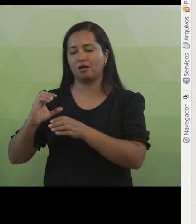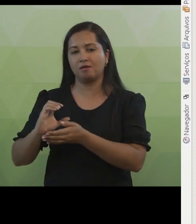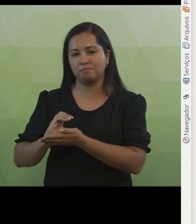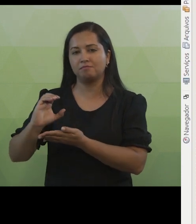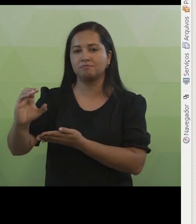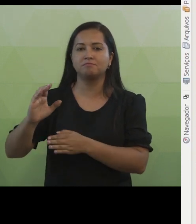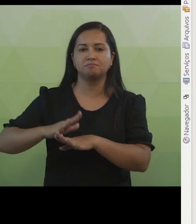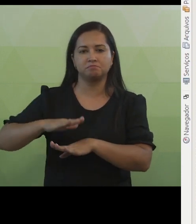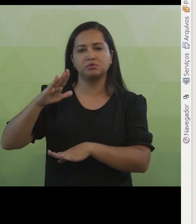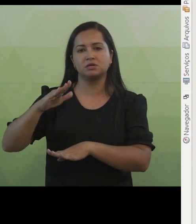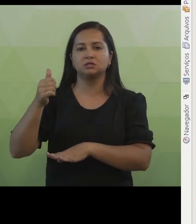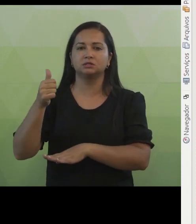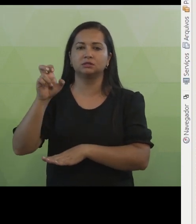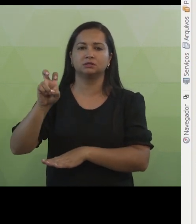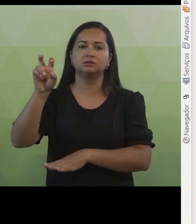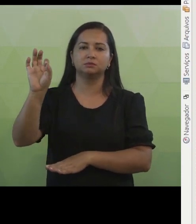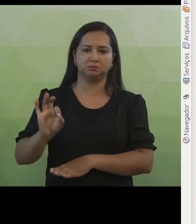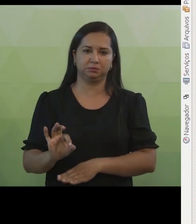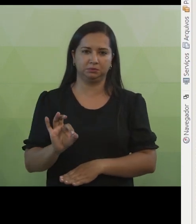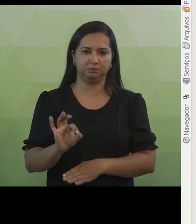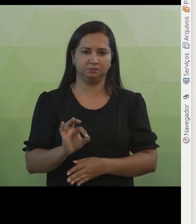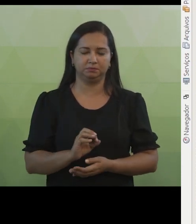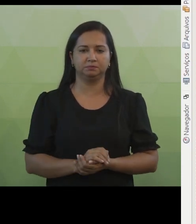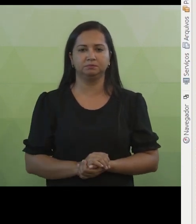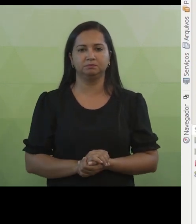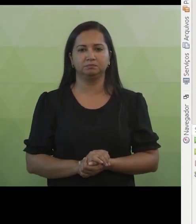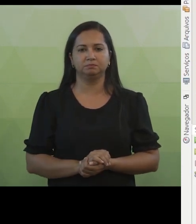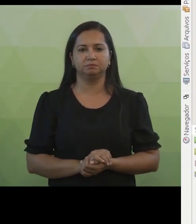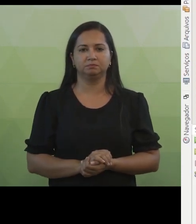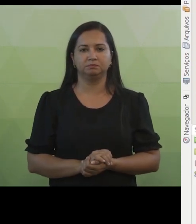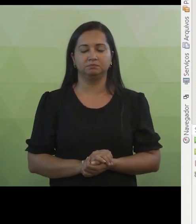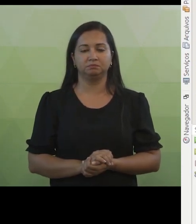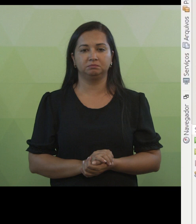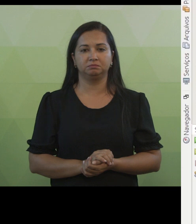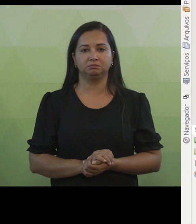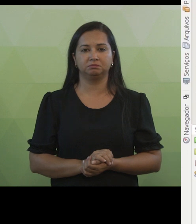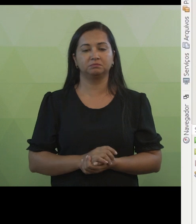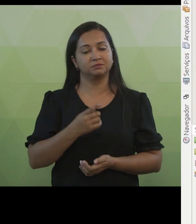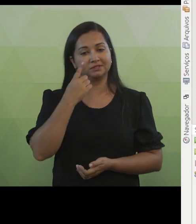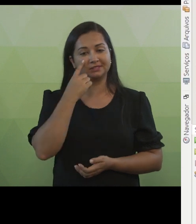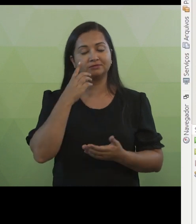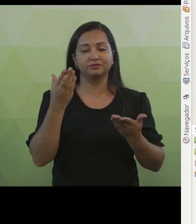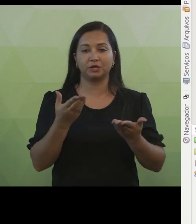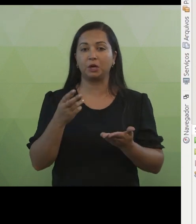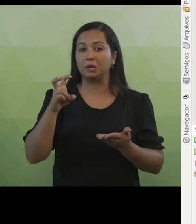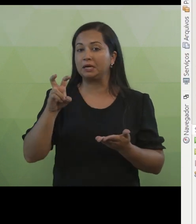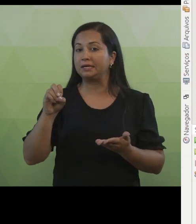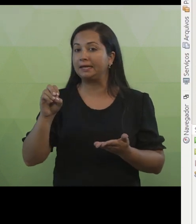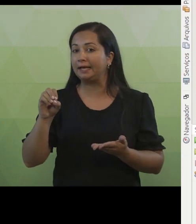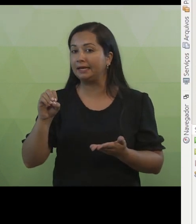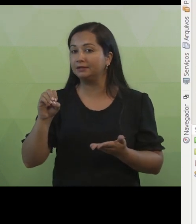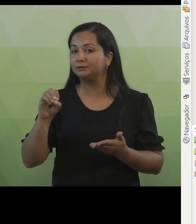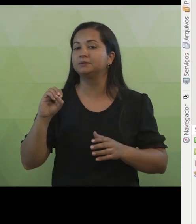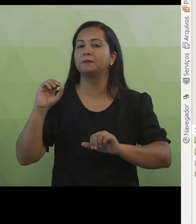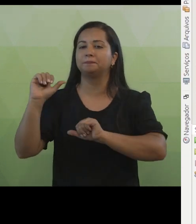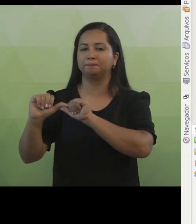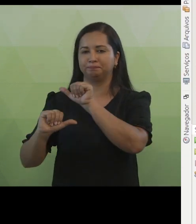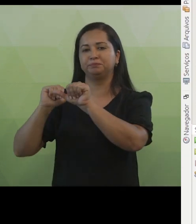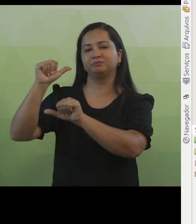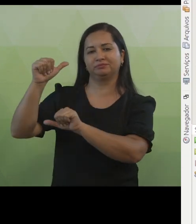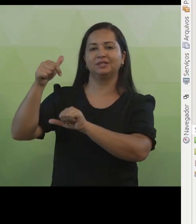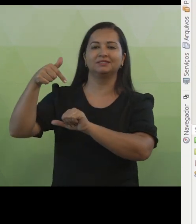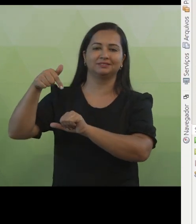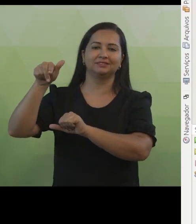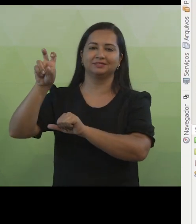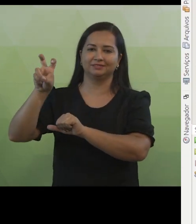bonificação. Se eu executar agora o meu código, eu verei que no lugar de 500, agora eu tenho um retorno de bonificação